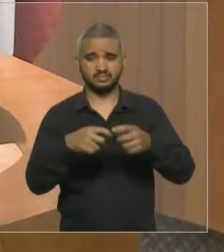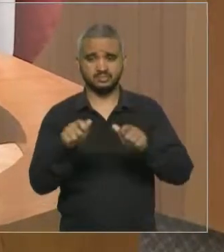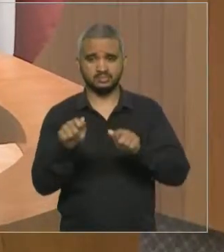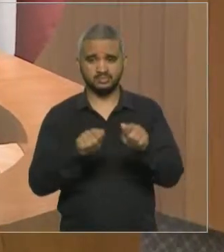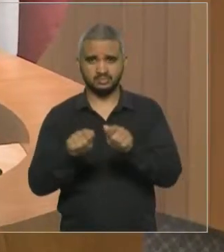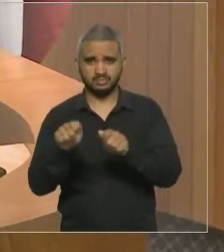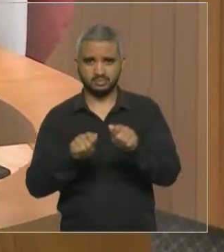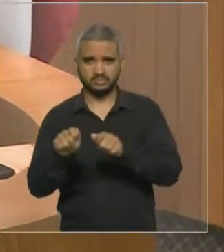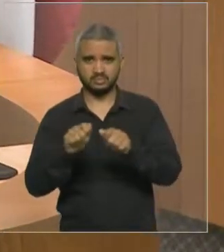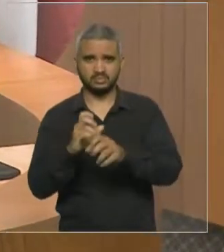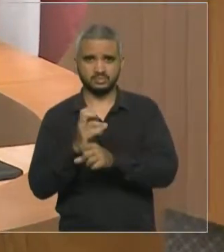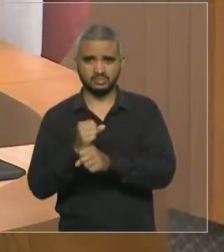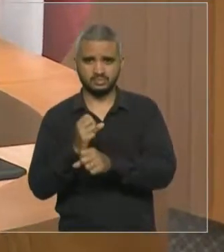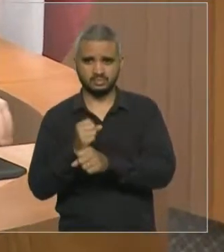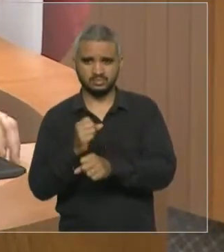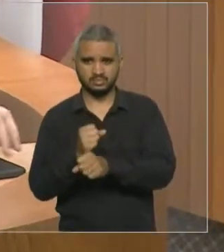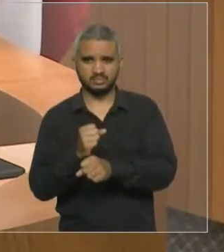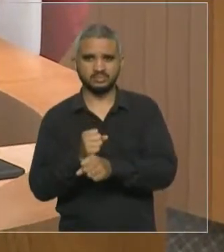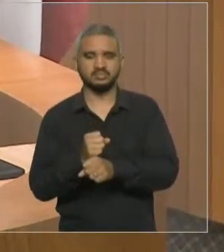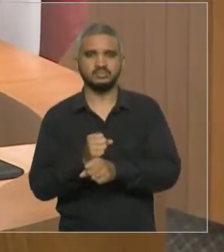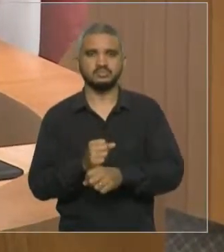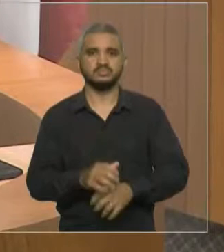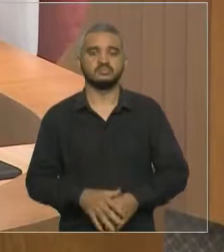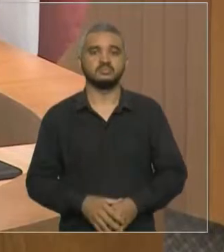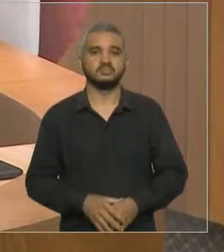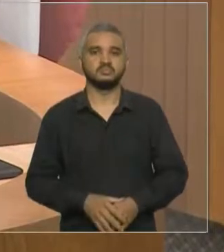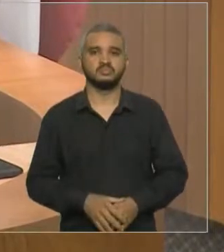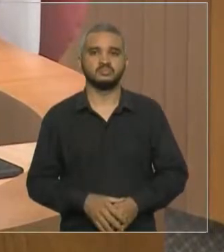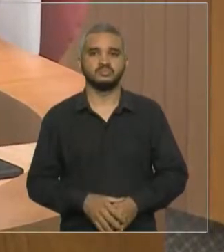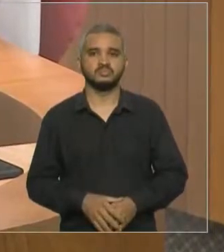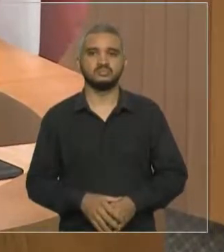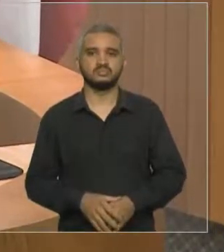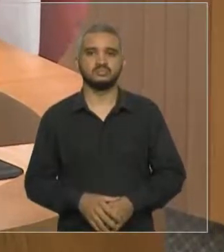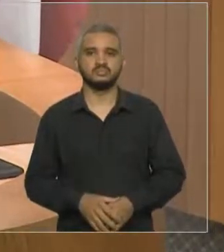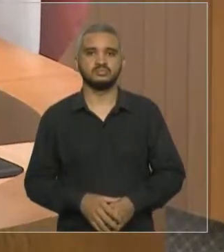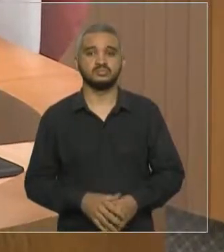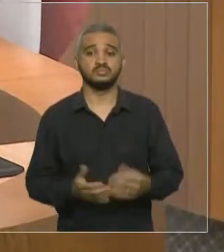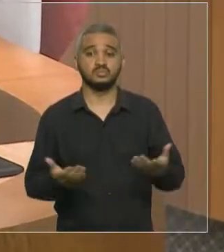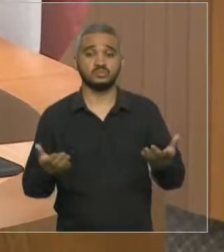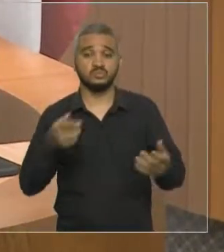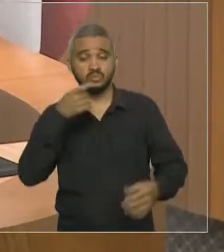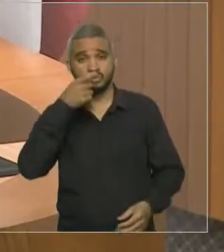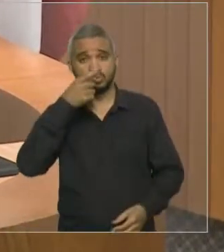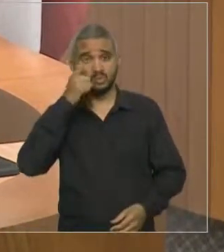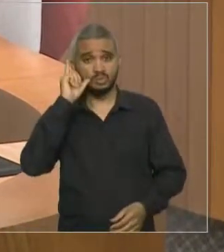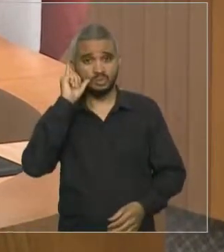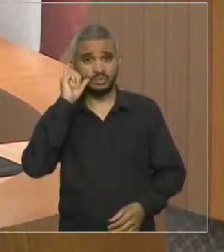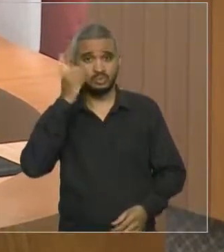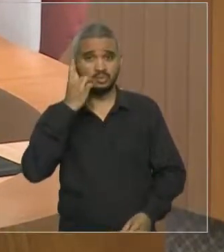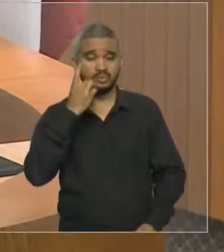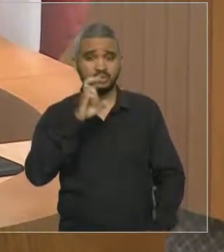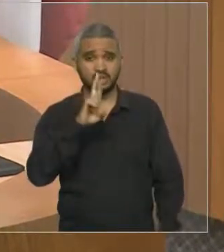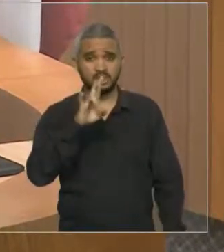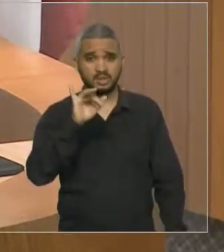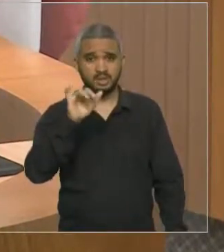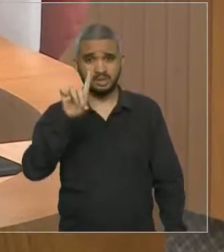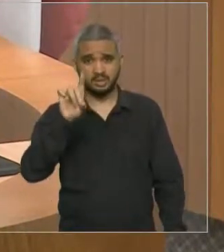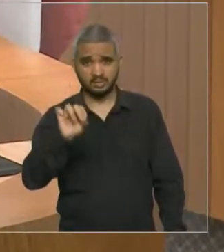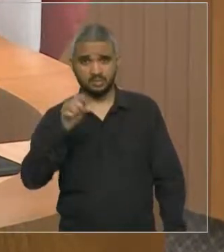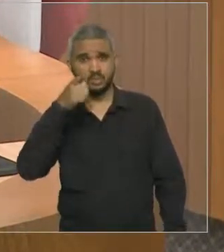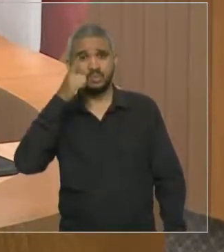pessoa querida por nós hoje nós completamos na verdade ontem o deputado do rio 100 dias de mandato